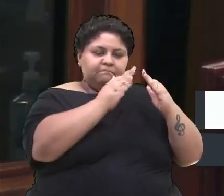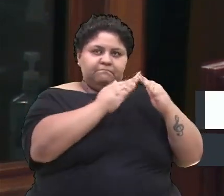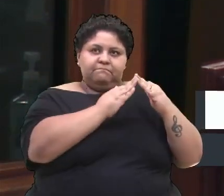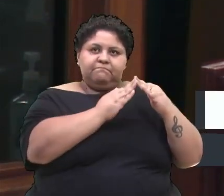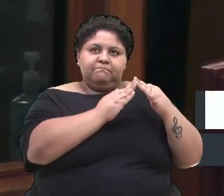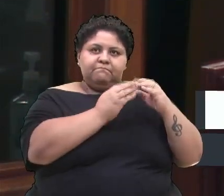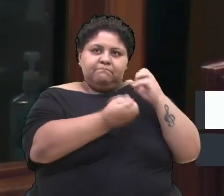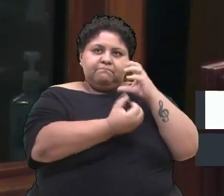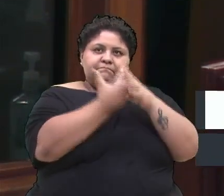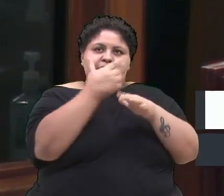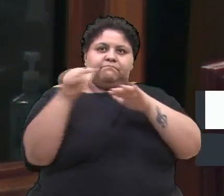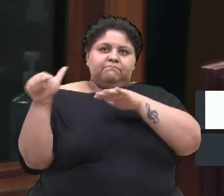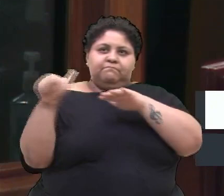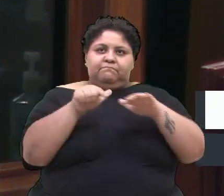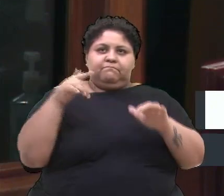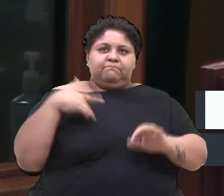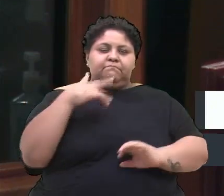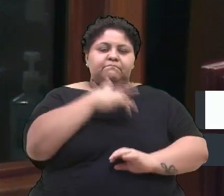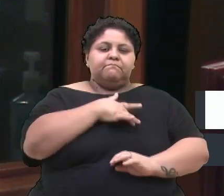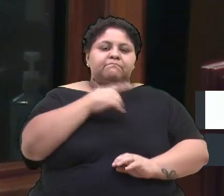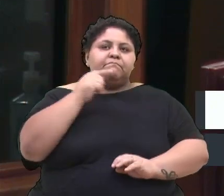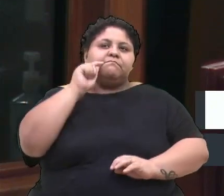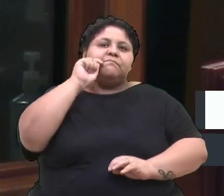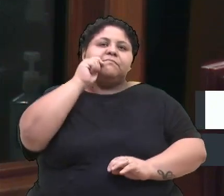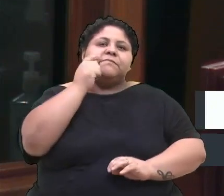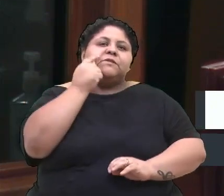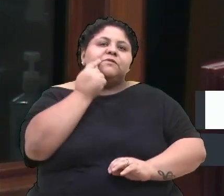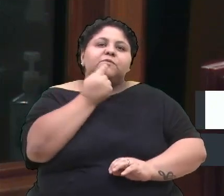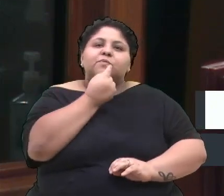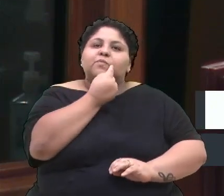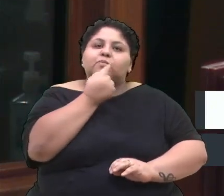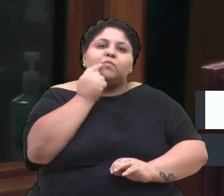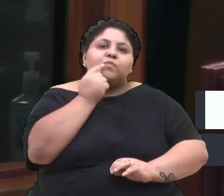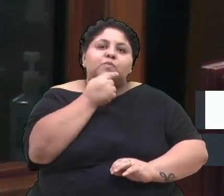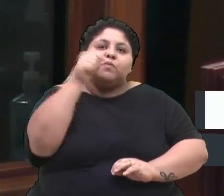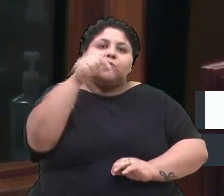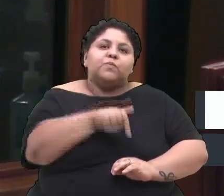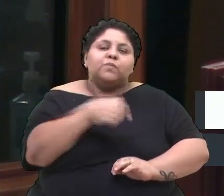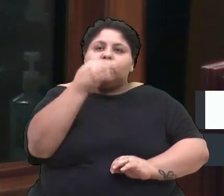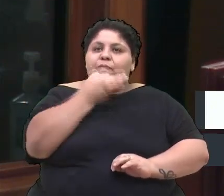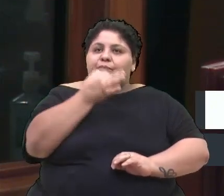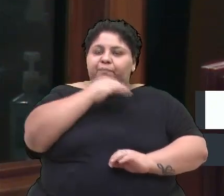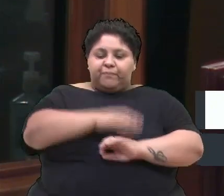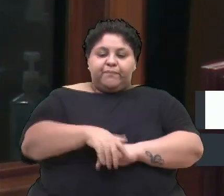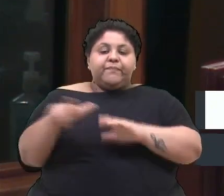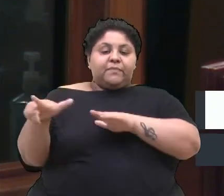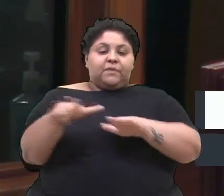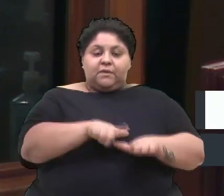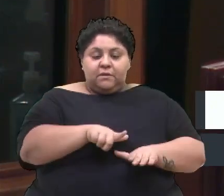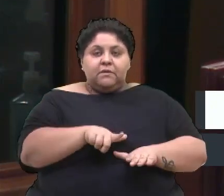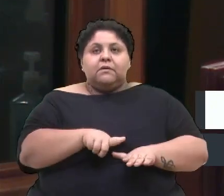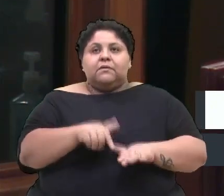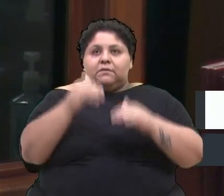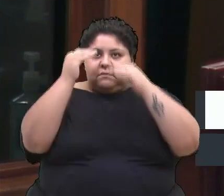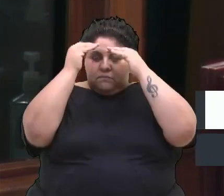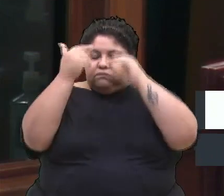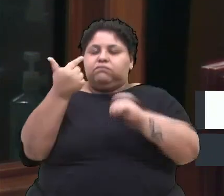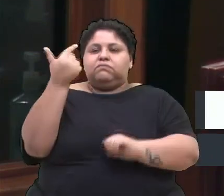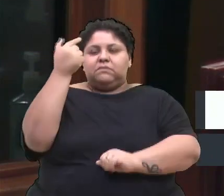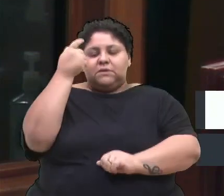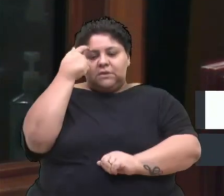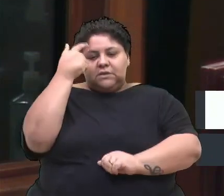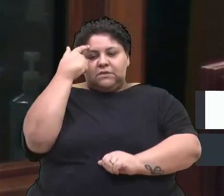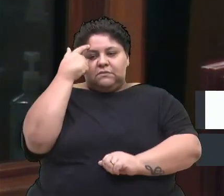Criei a Semana de Saúde Bucal em Caxias do Sul. A semana, ela compreende orientação,